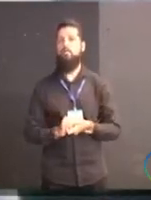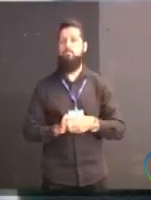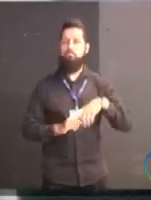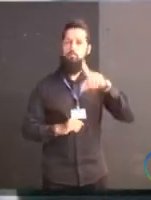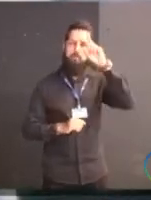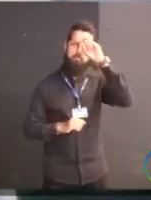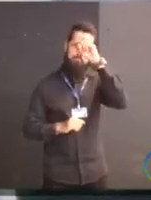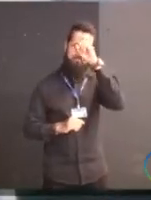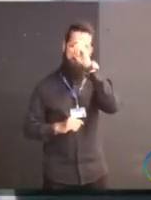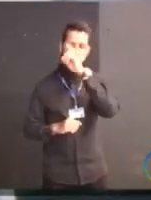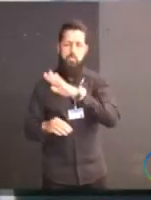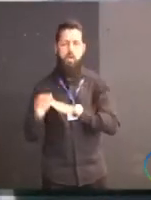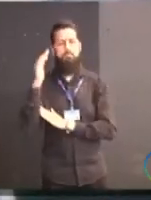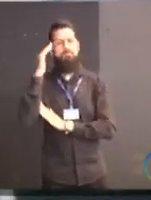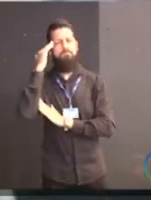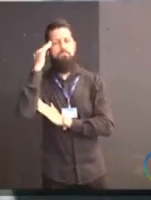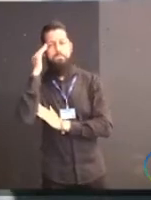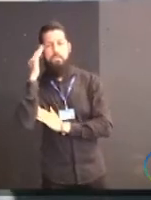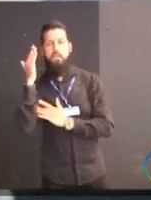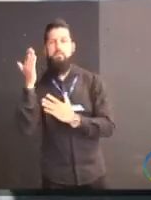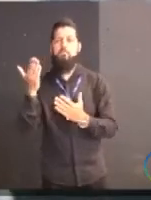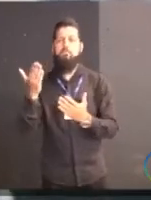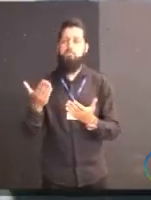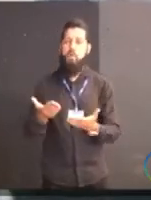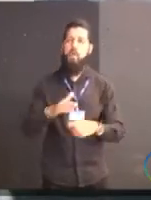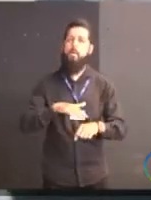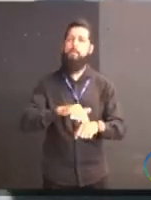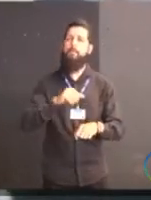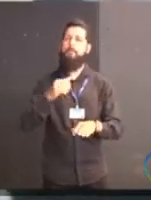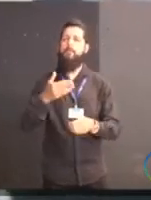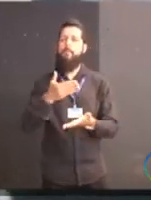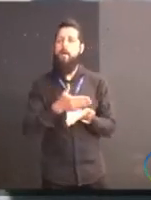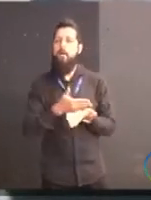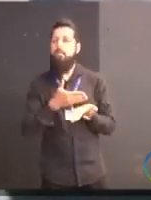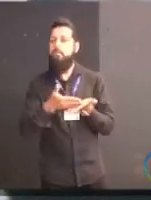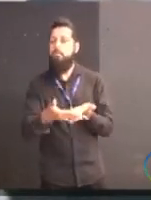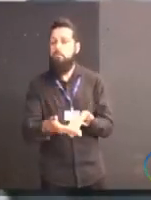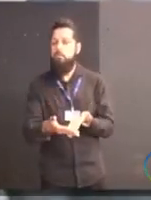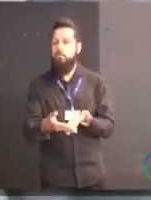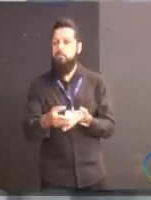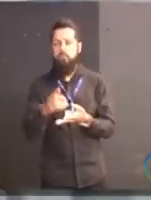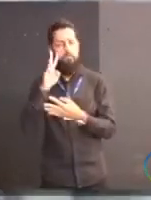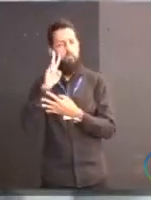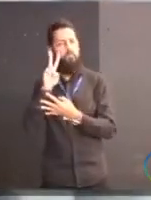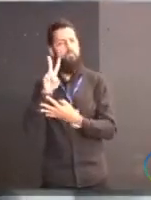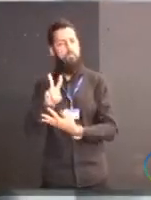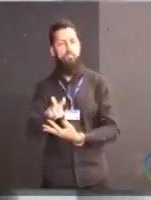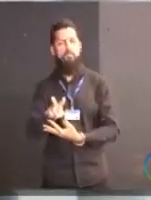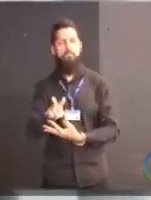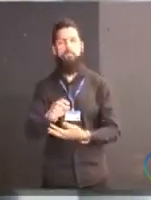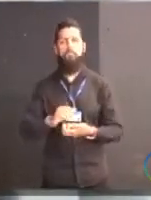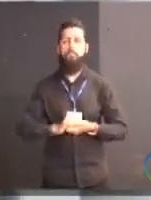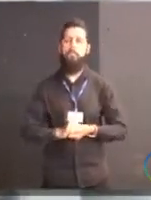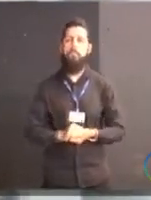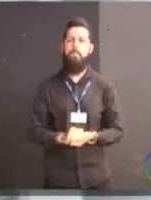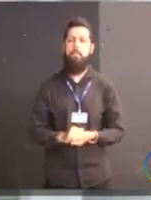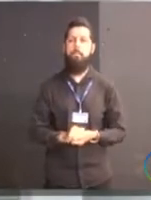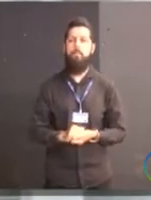nossa compreensão, mas os ministros do Senhor estão cooperando para que